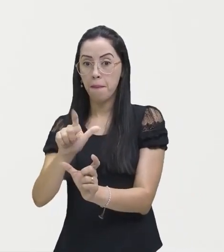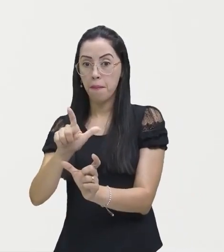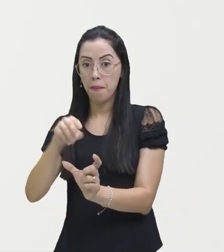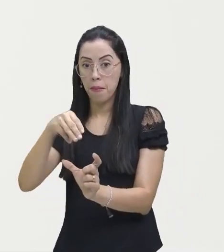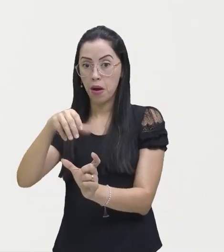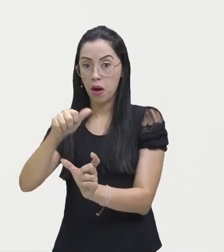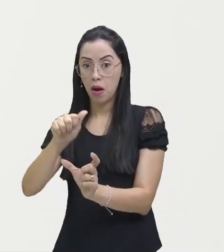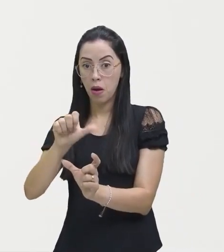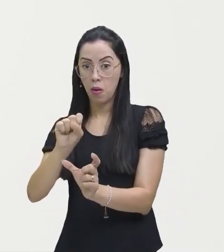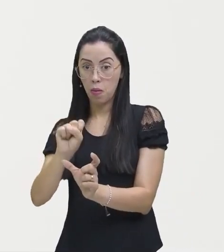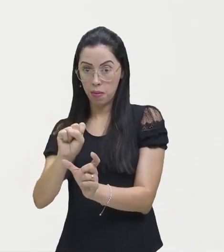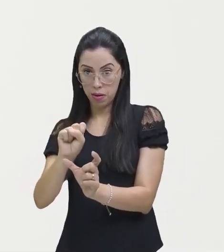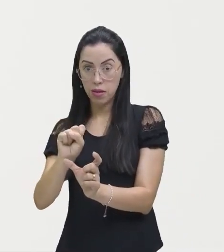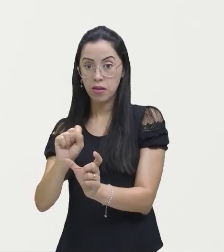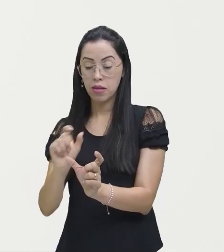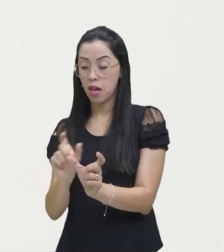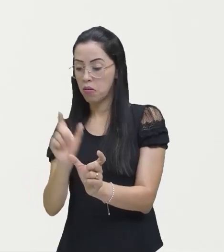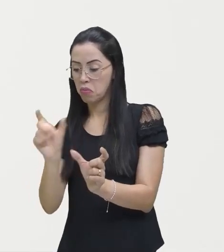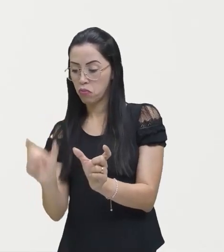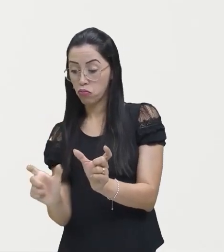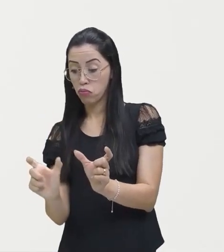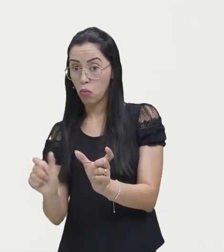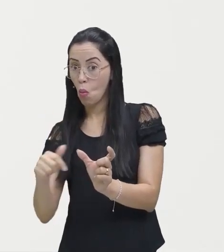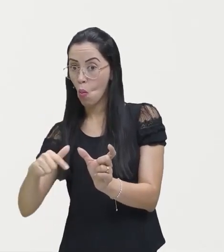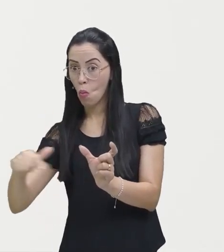espaço, o, espaço,